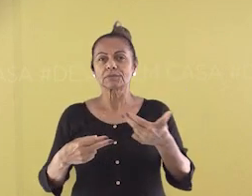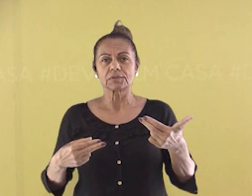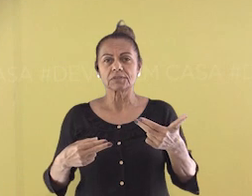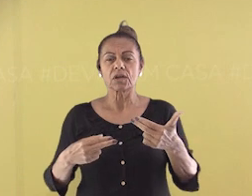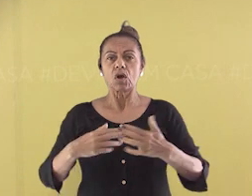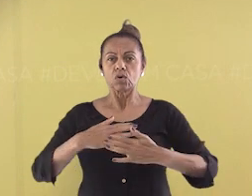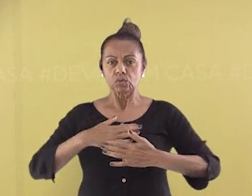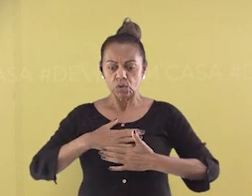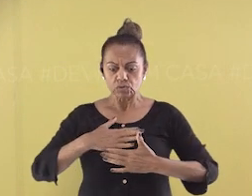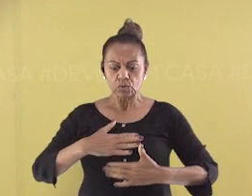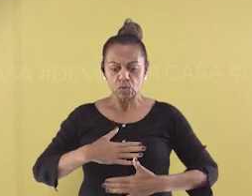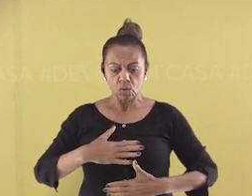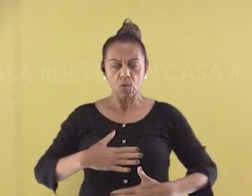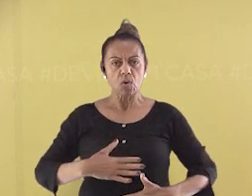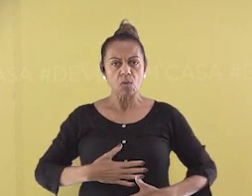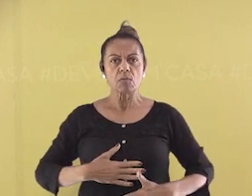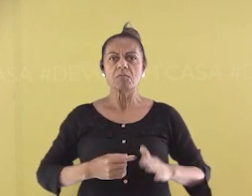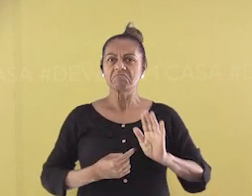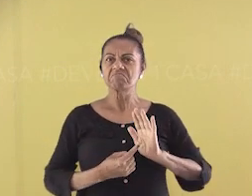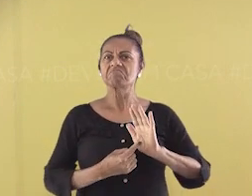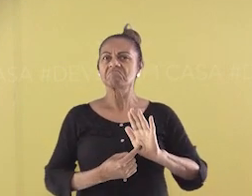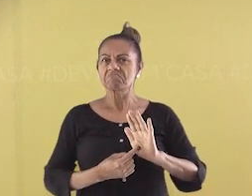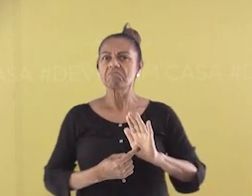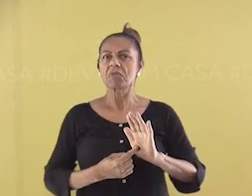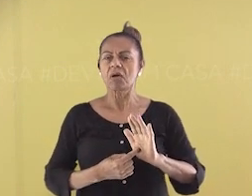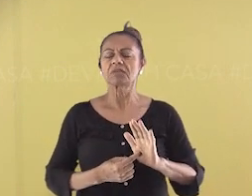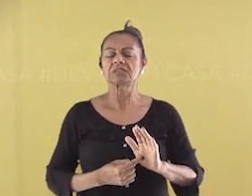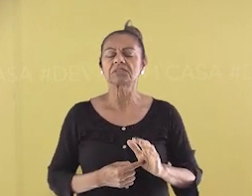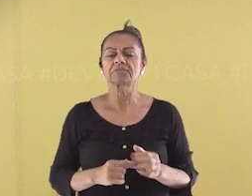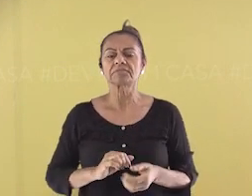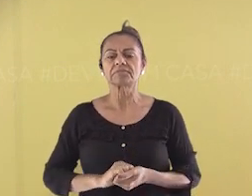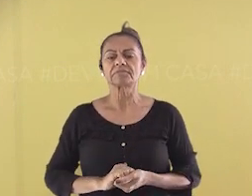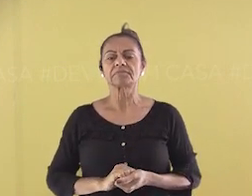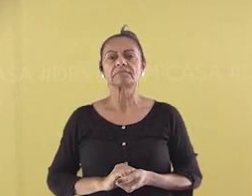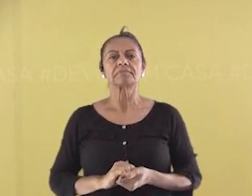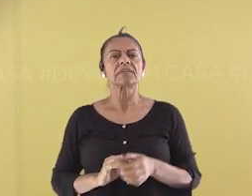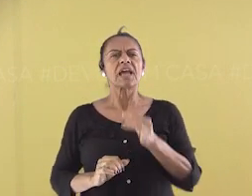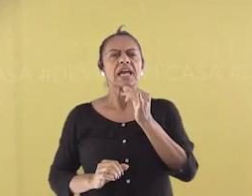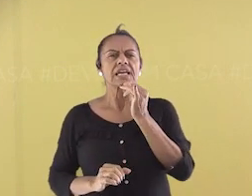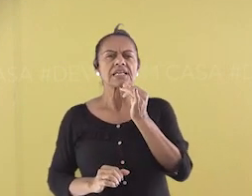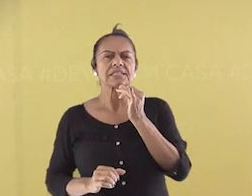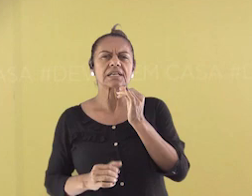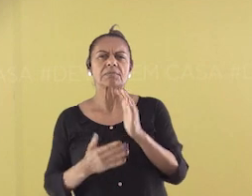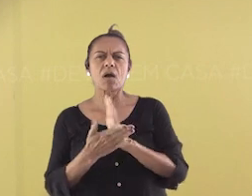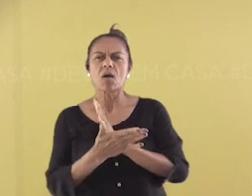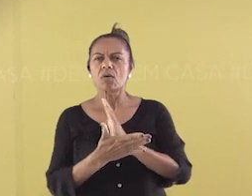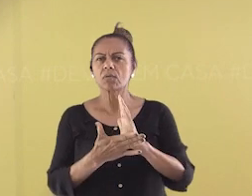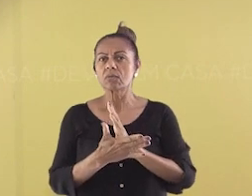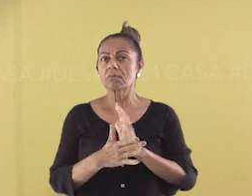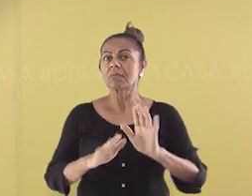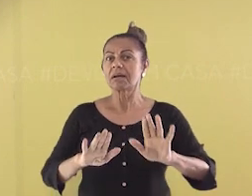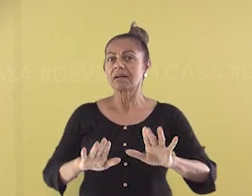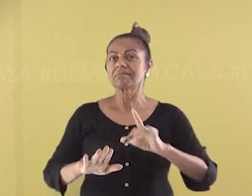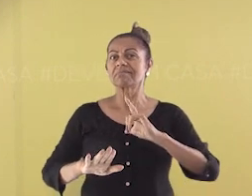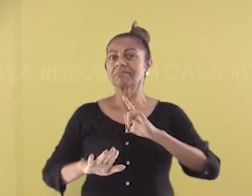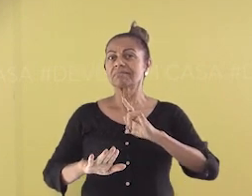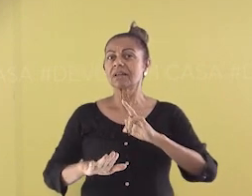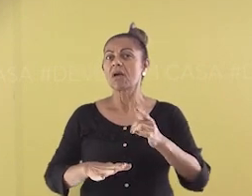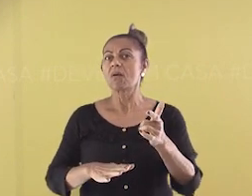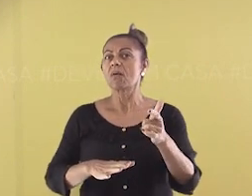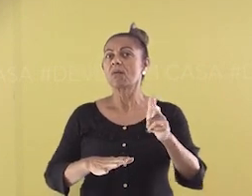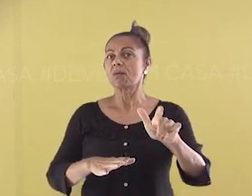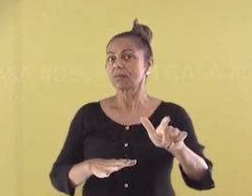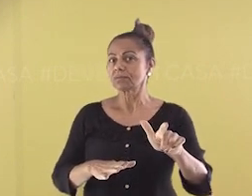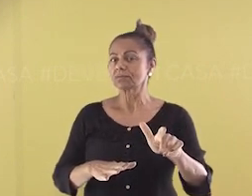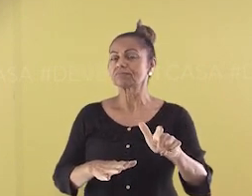nosso corpo emitirá sinais. Esses são apenas alguns exemplos, existem muitos outros.